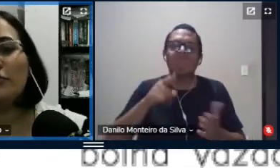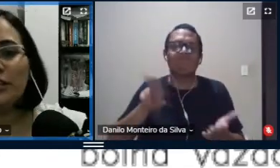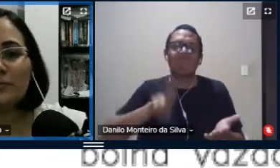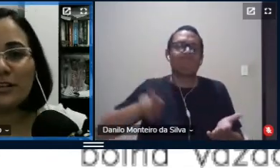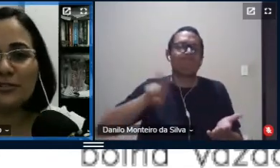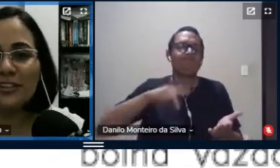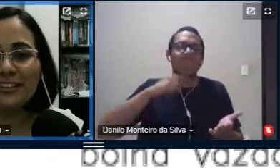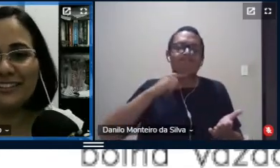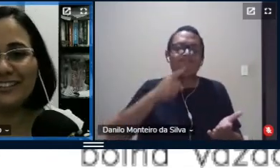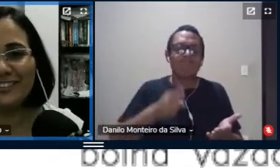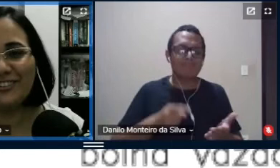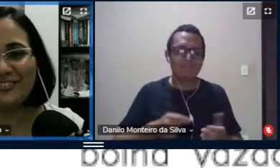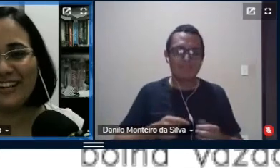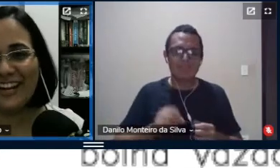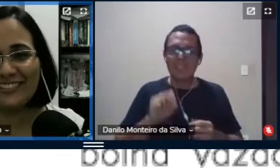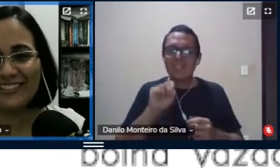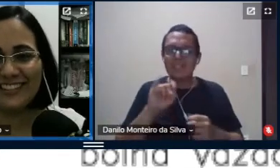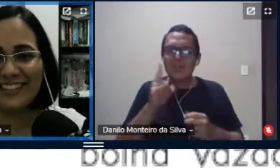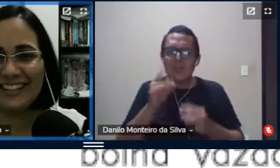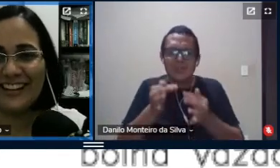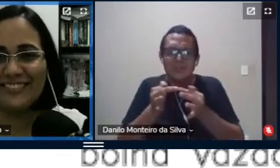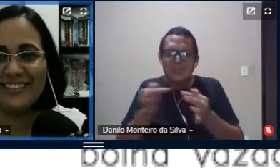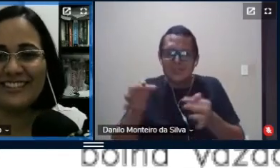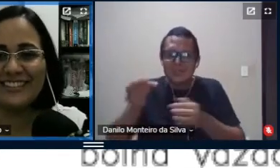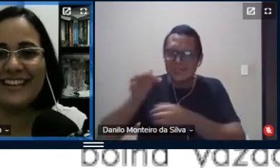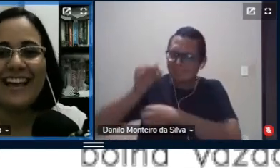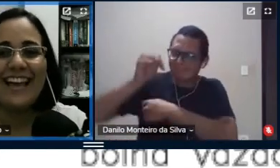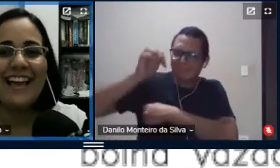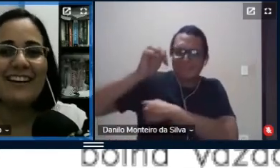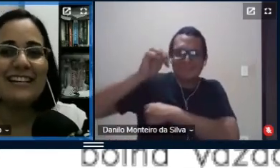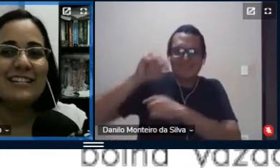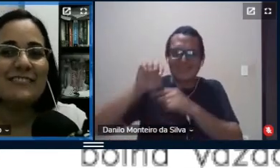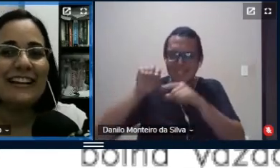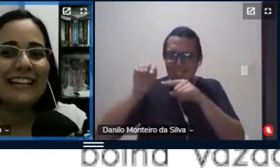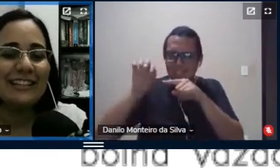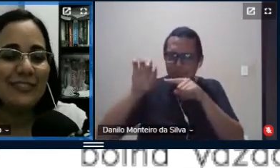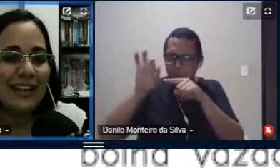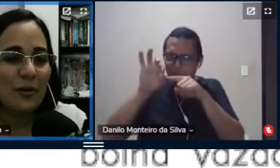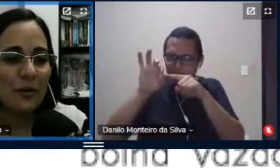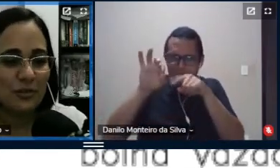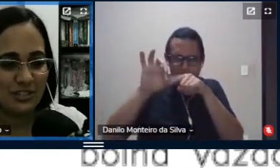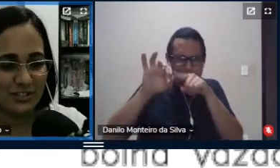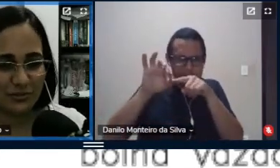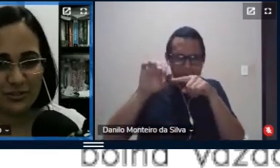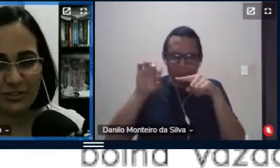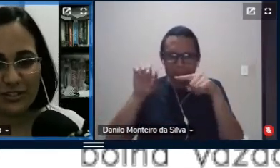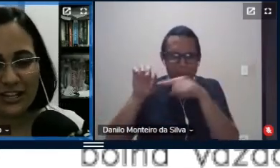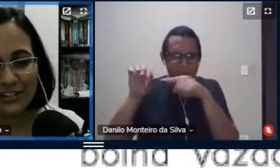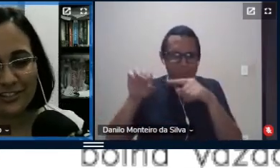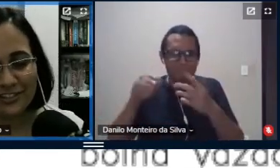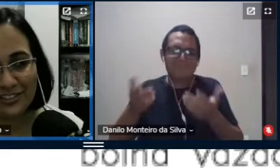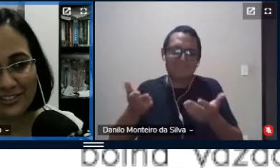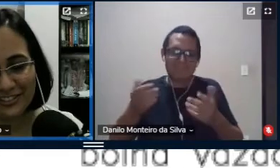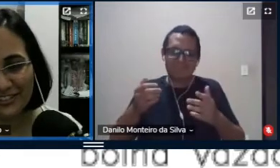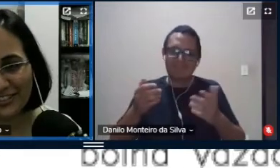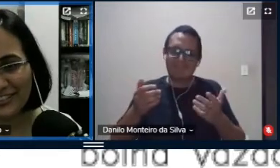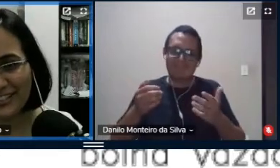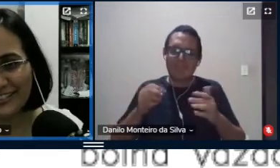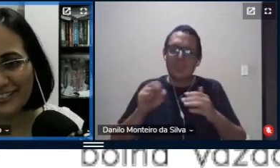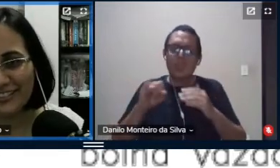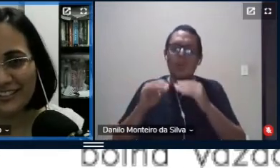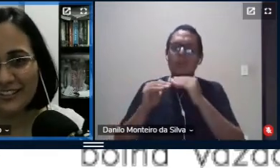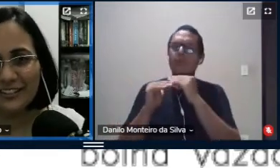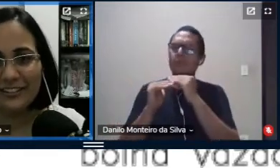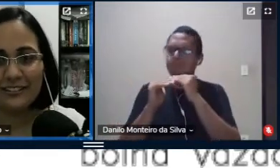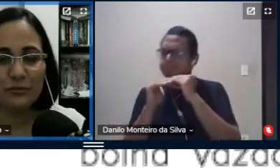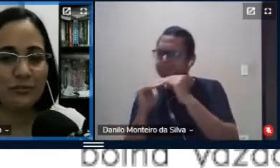aquele furinho debaixo do braço que tem na camisa, a gente vai classificar como descontinuidade, tá